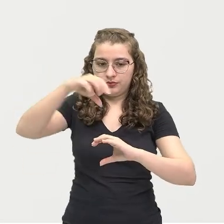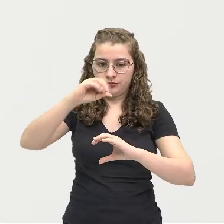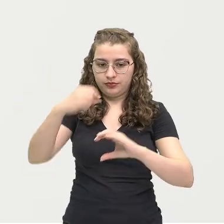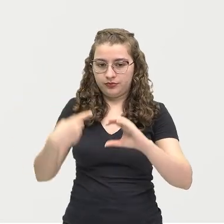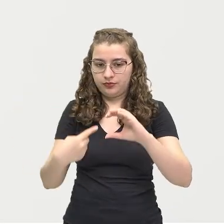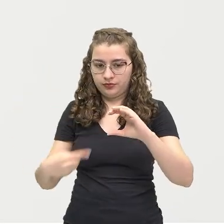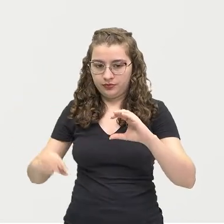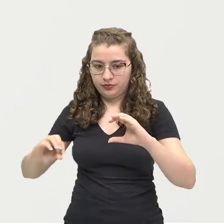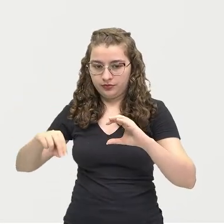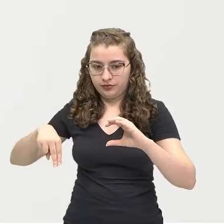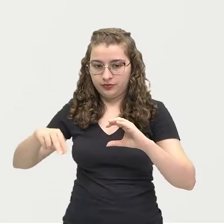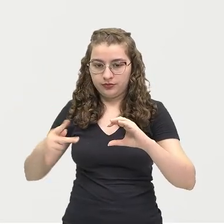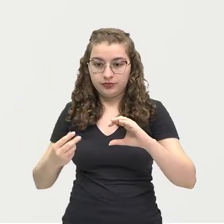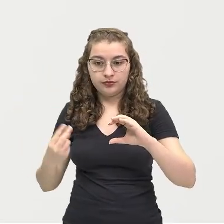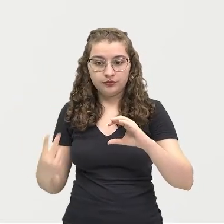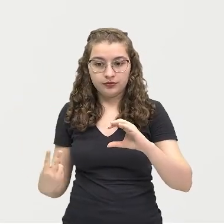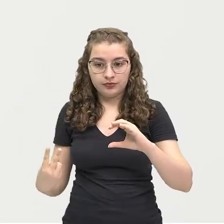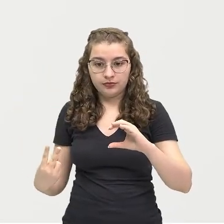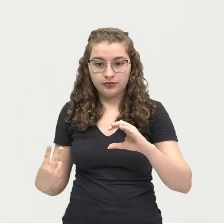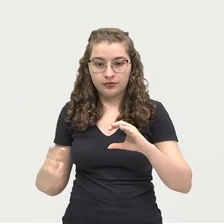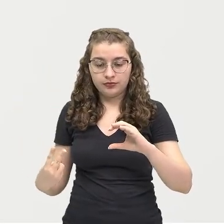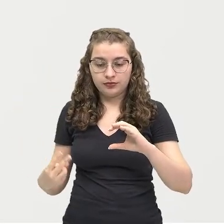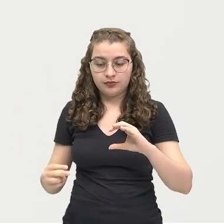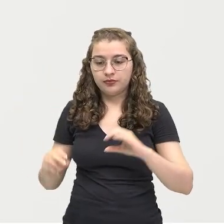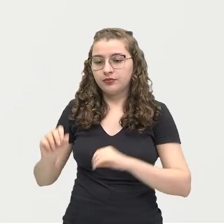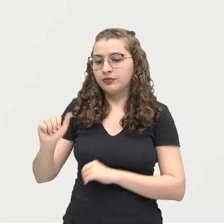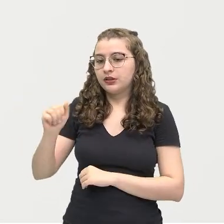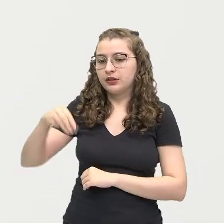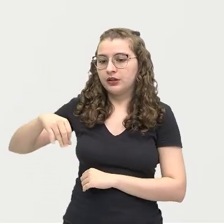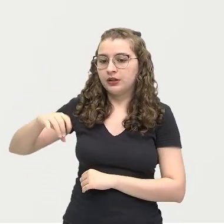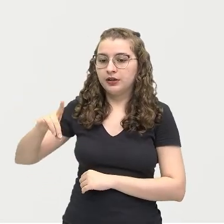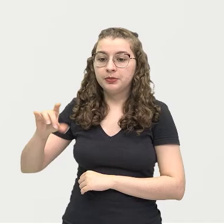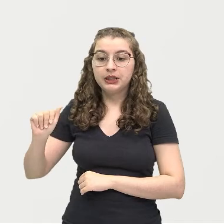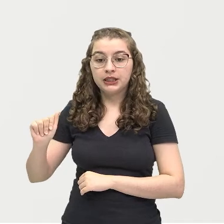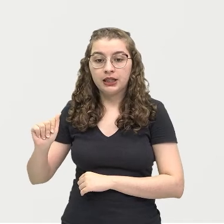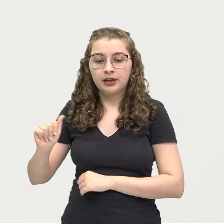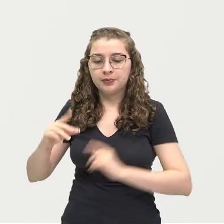do composto. Amida.